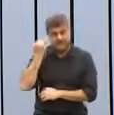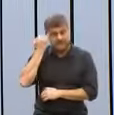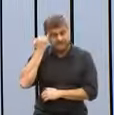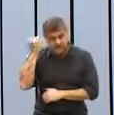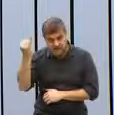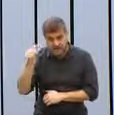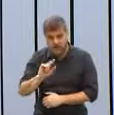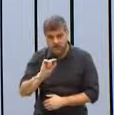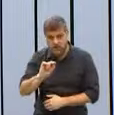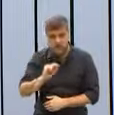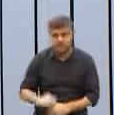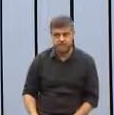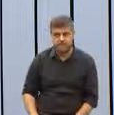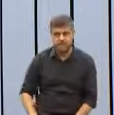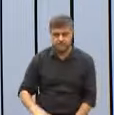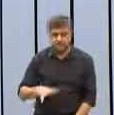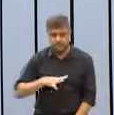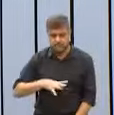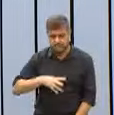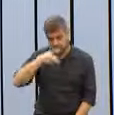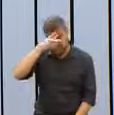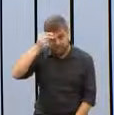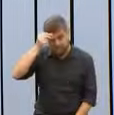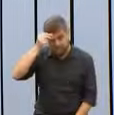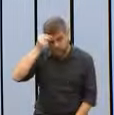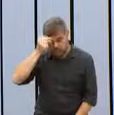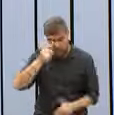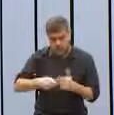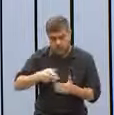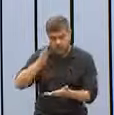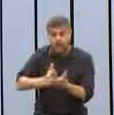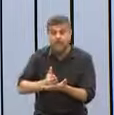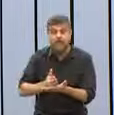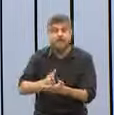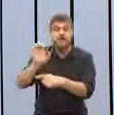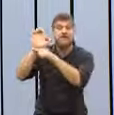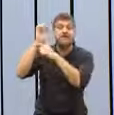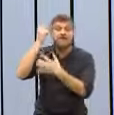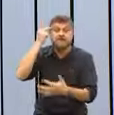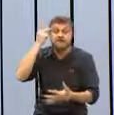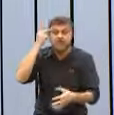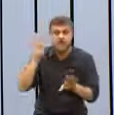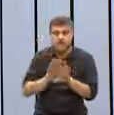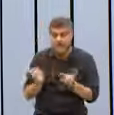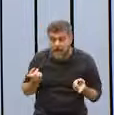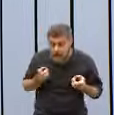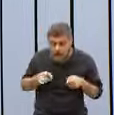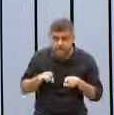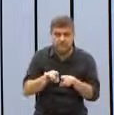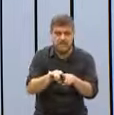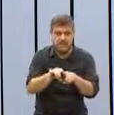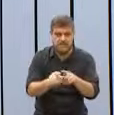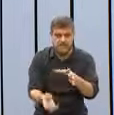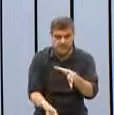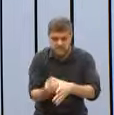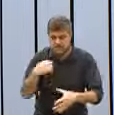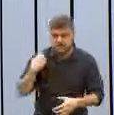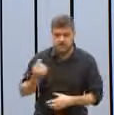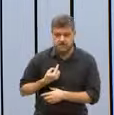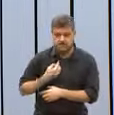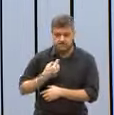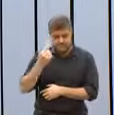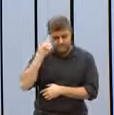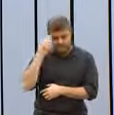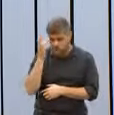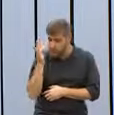nossa ideia, quem sabe, e então o município resolveu o problema. Agora nós temos que ver o Estado. Então, talvez é fazer essa parceria, a